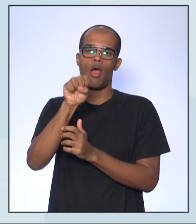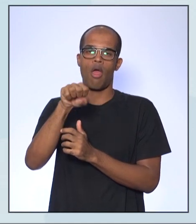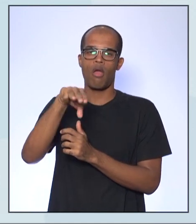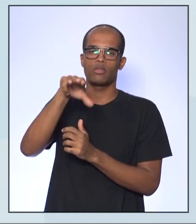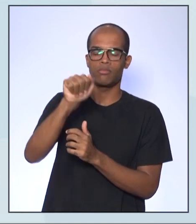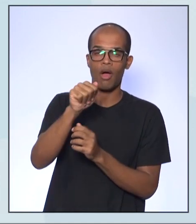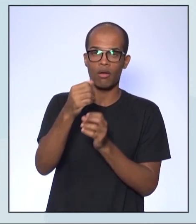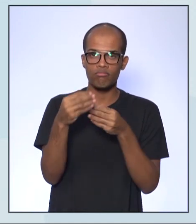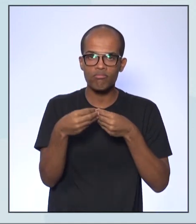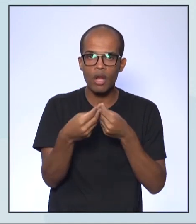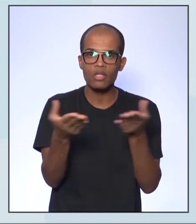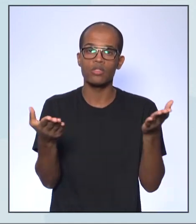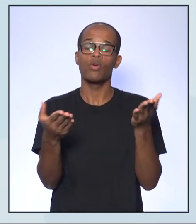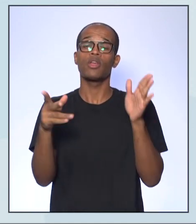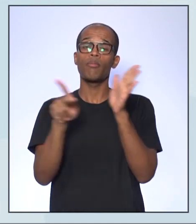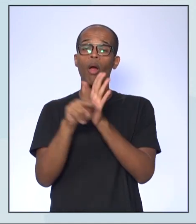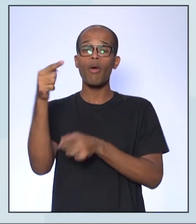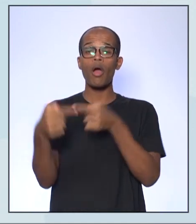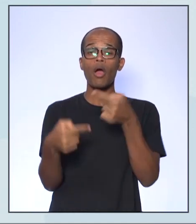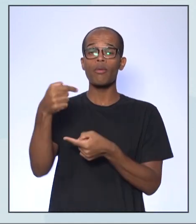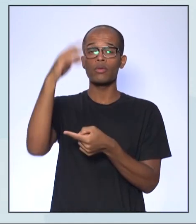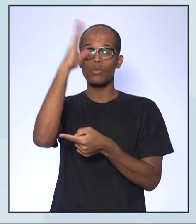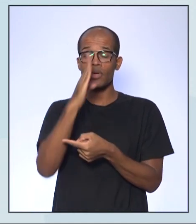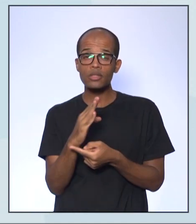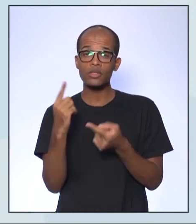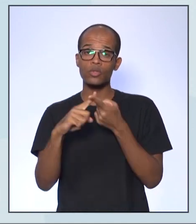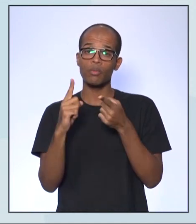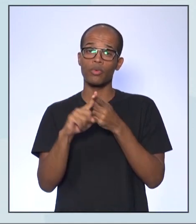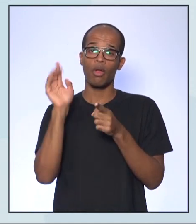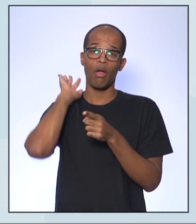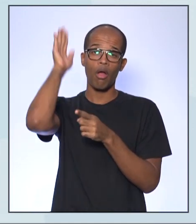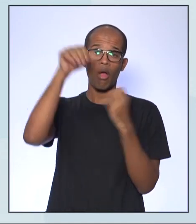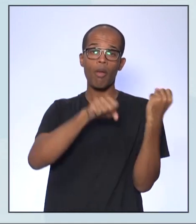política do Brasil após a proclamação da República, no dia